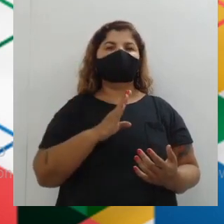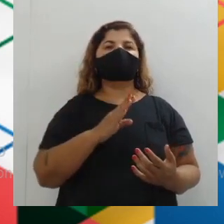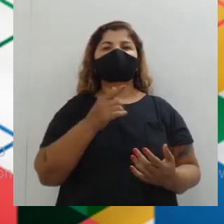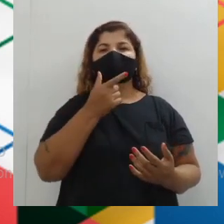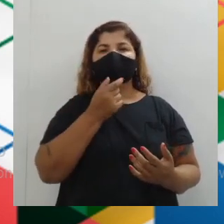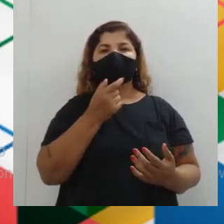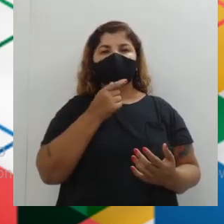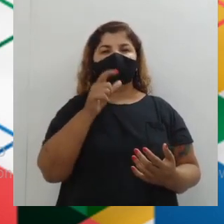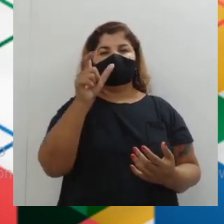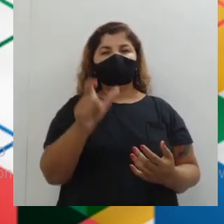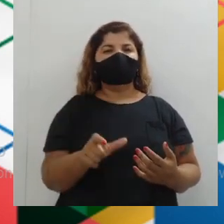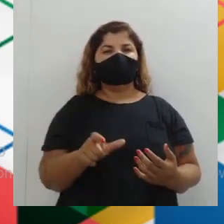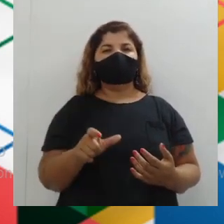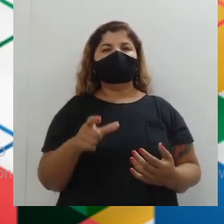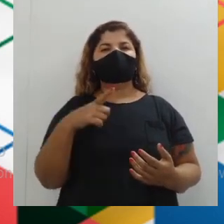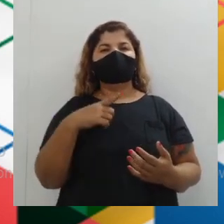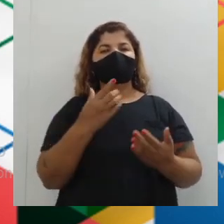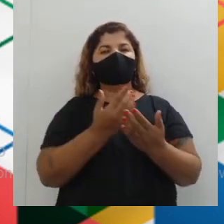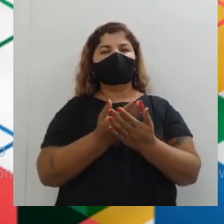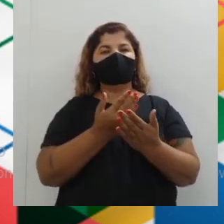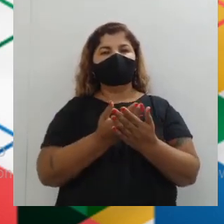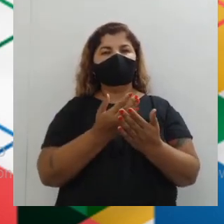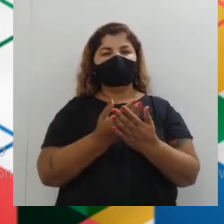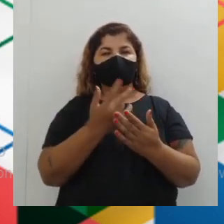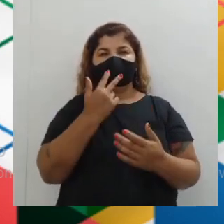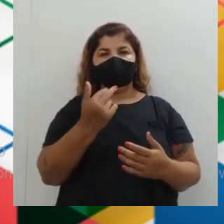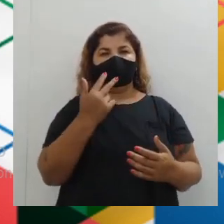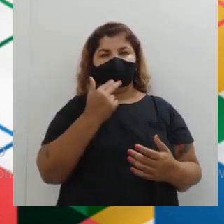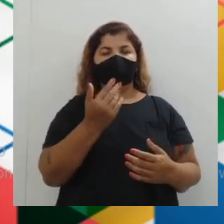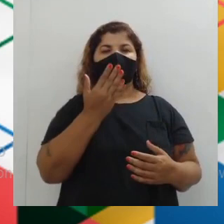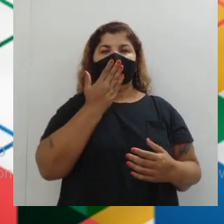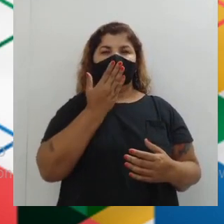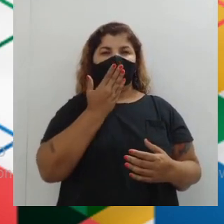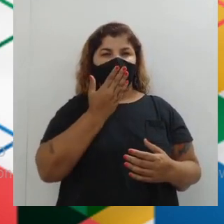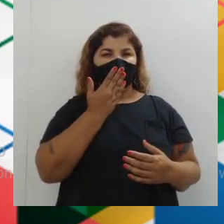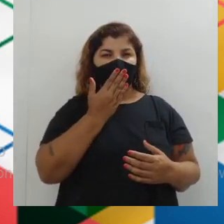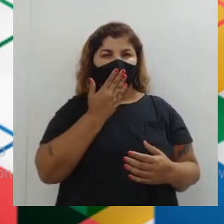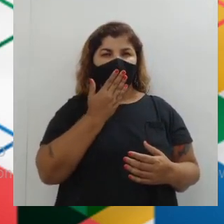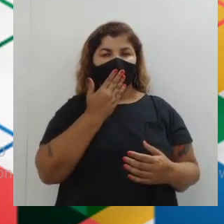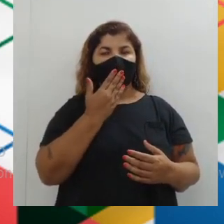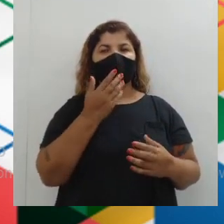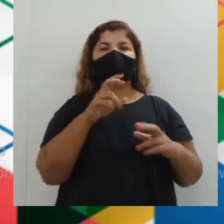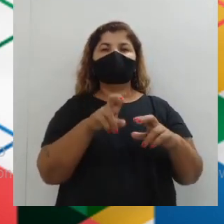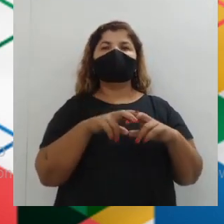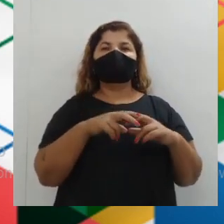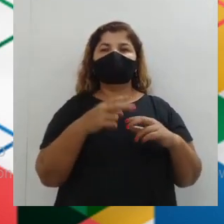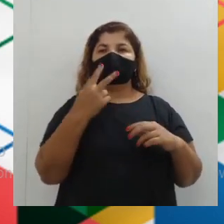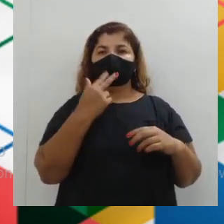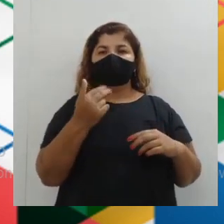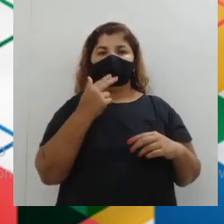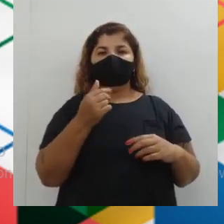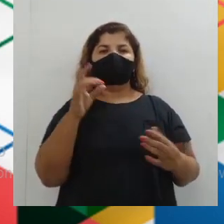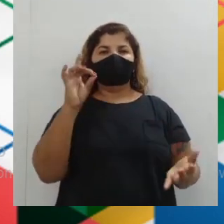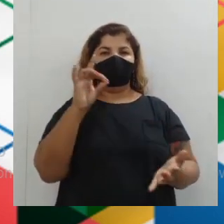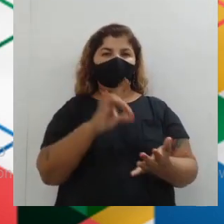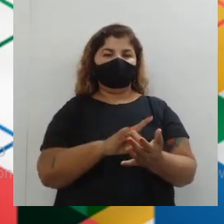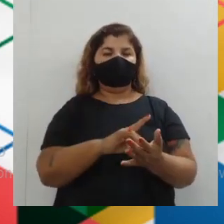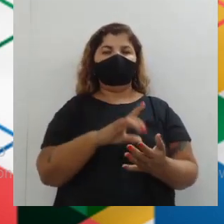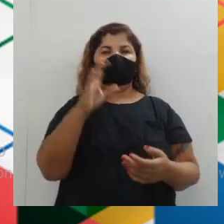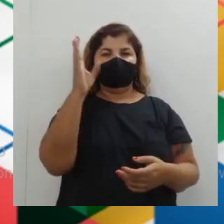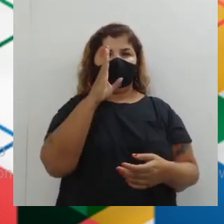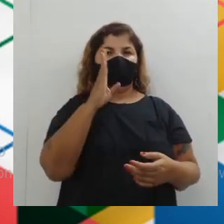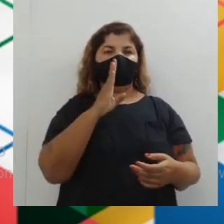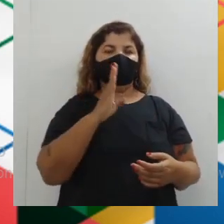Quaresma estuda o tupi-guarani, pois para ele essa seria a língua original dos